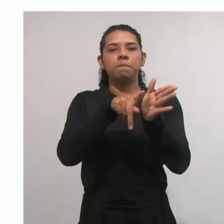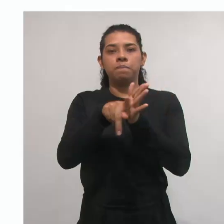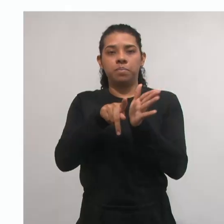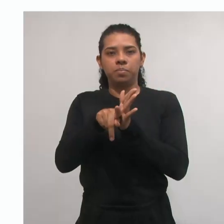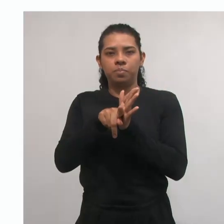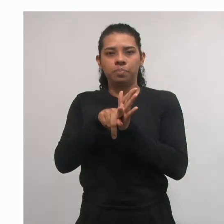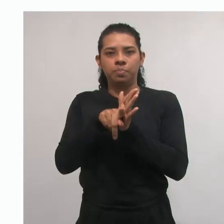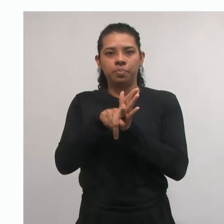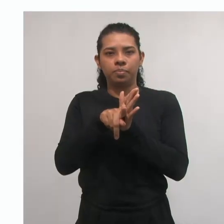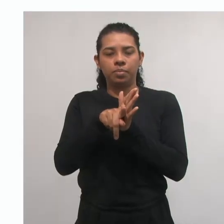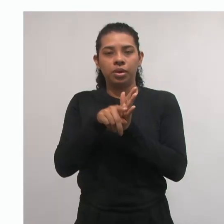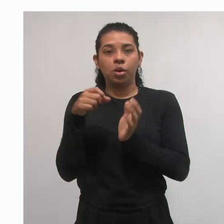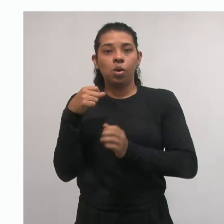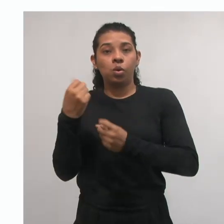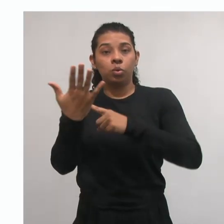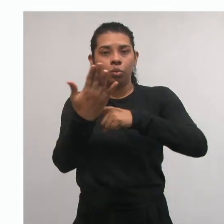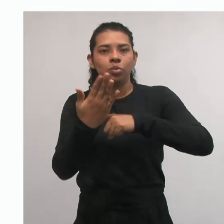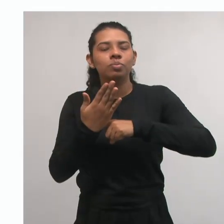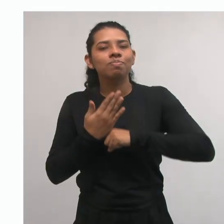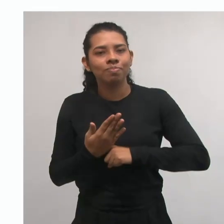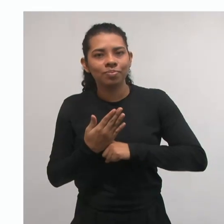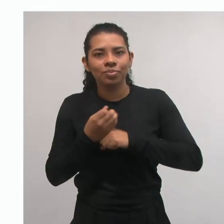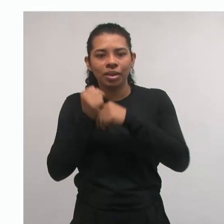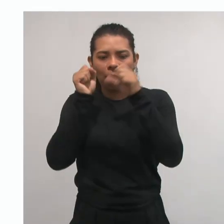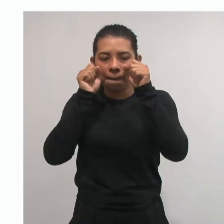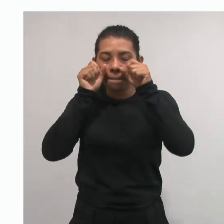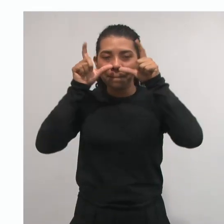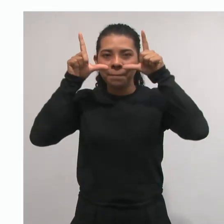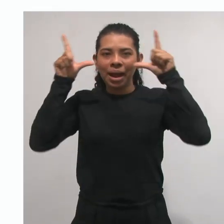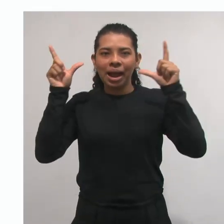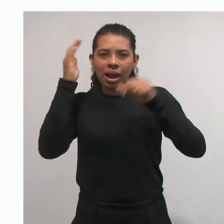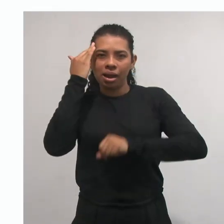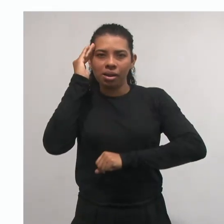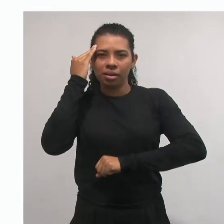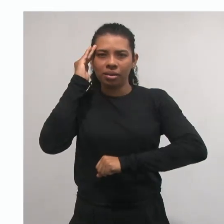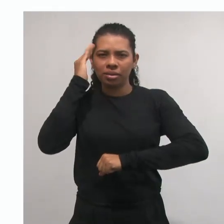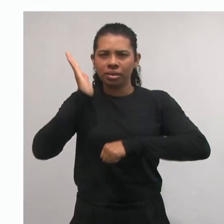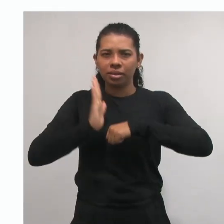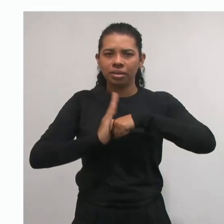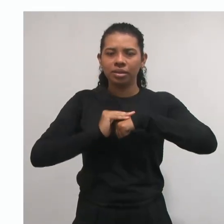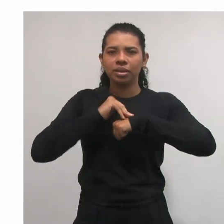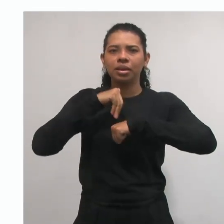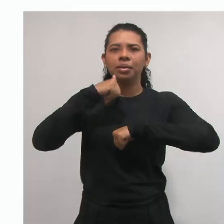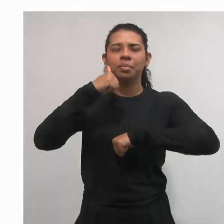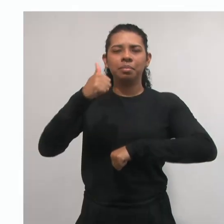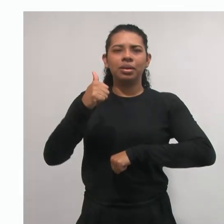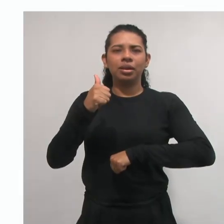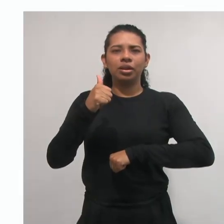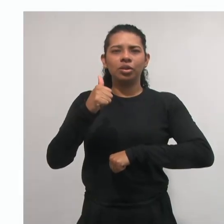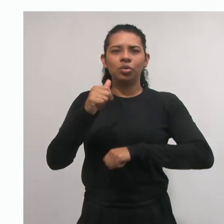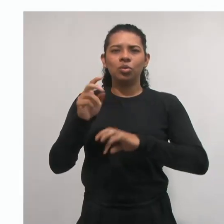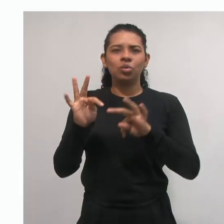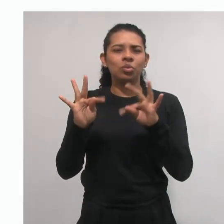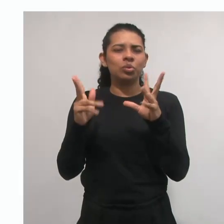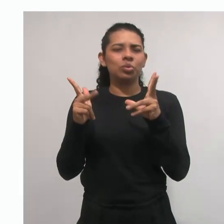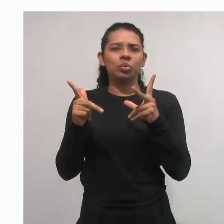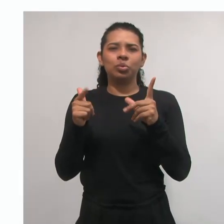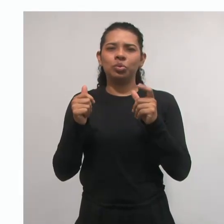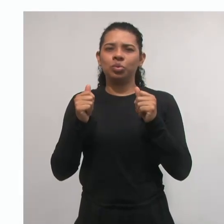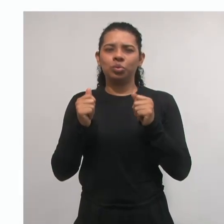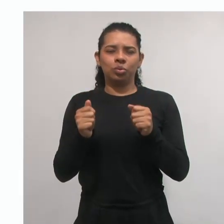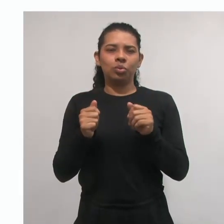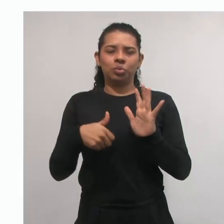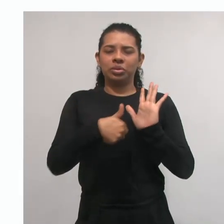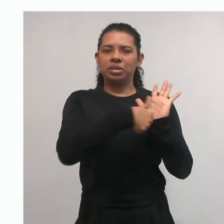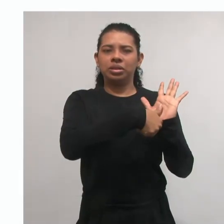interseccionalidade permite-nos enxergar a colisão das estruturas a interação simultânea do que